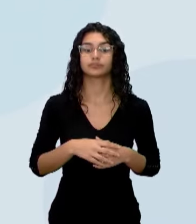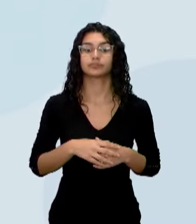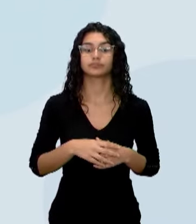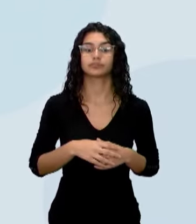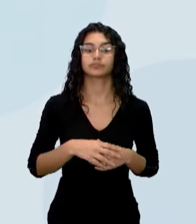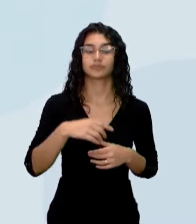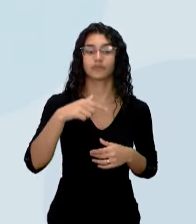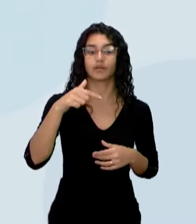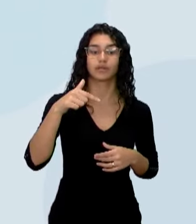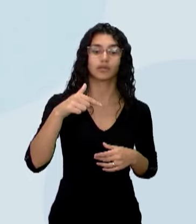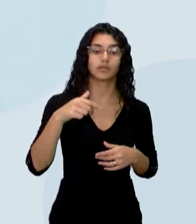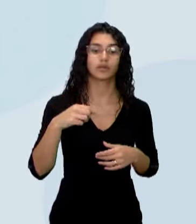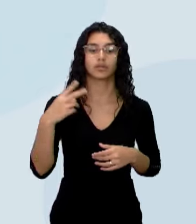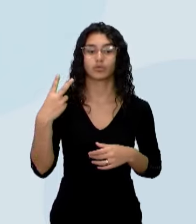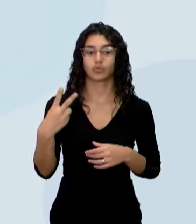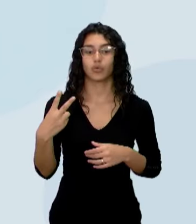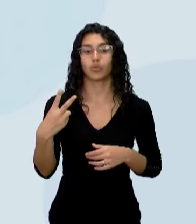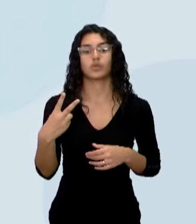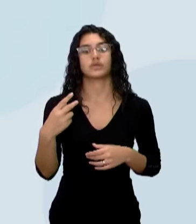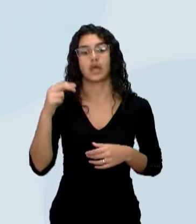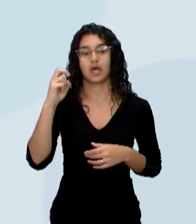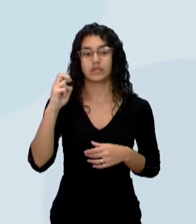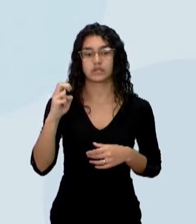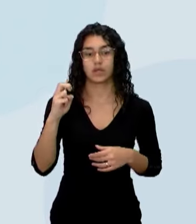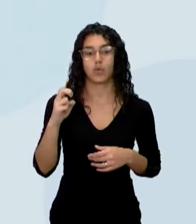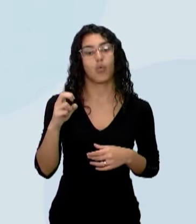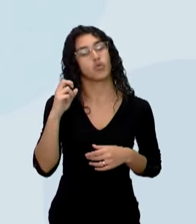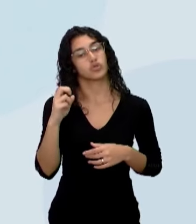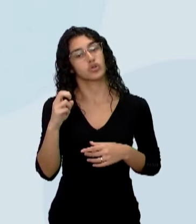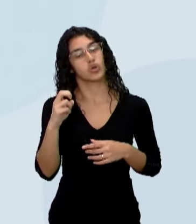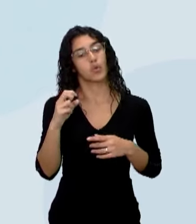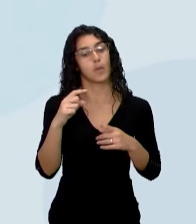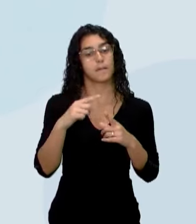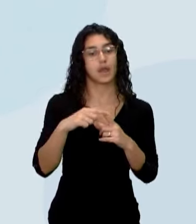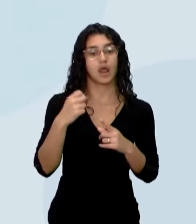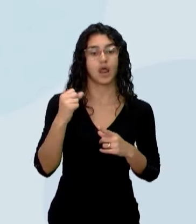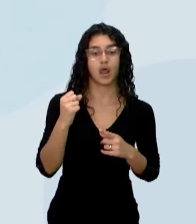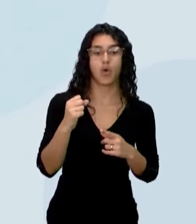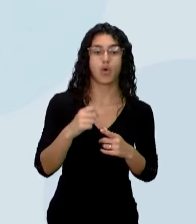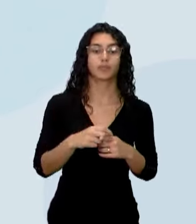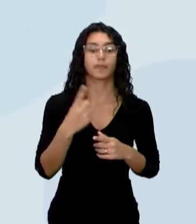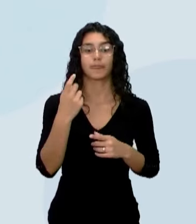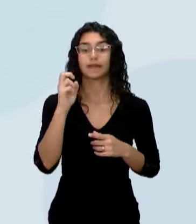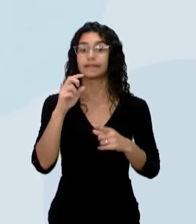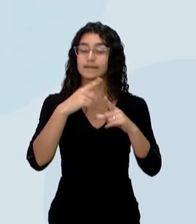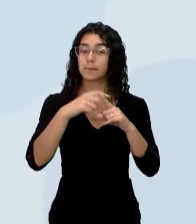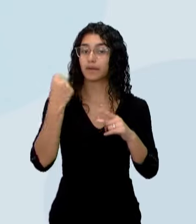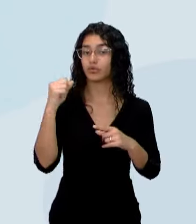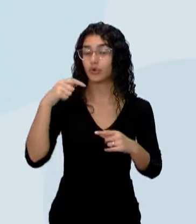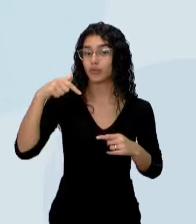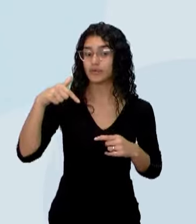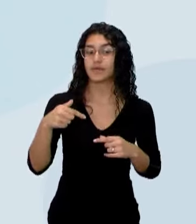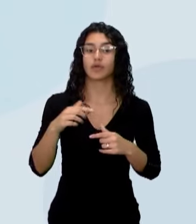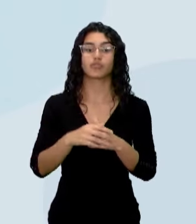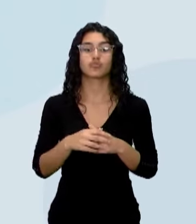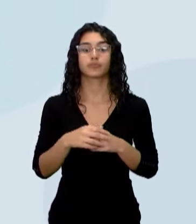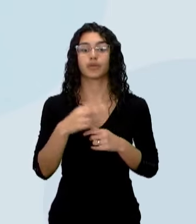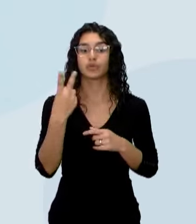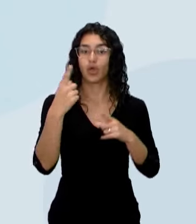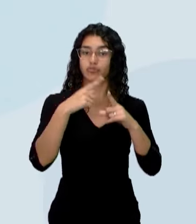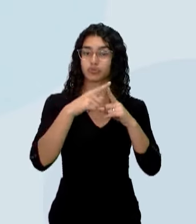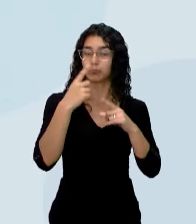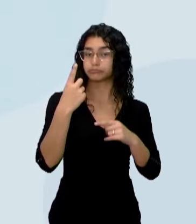Vamos 10 lá. tira 8, 2. E aqui fica 5. 5 fica 15, empresta aqui. 15 tira 8 fica 7. 2 tira